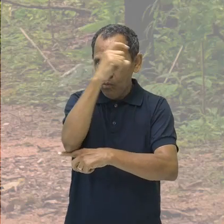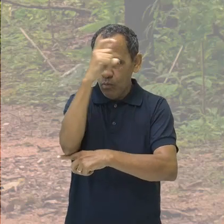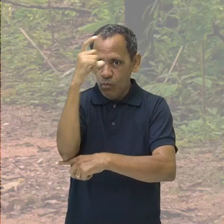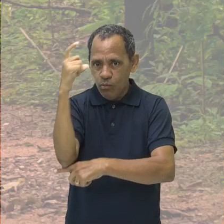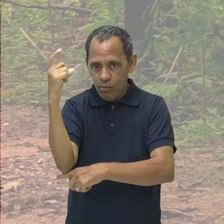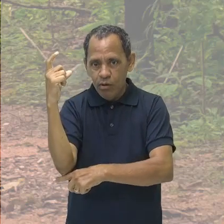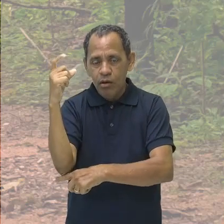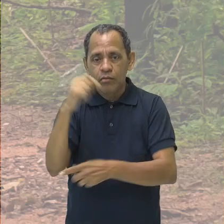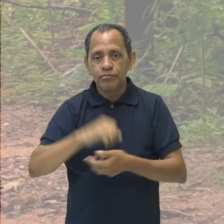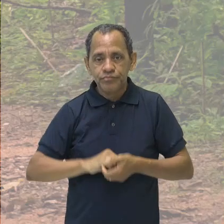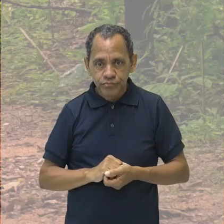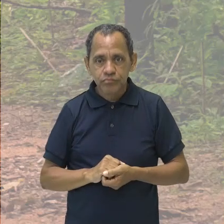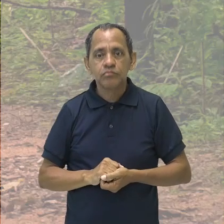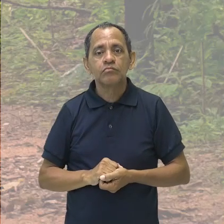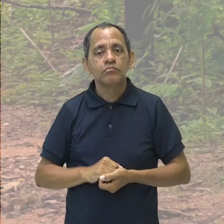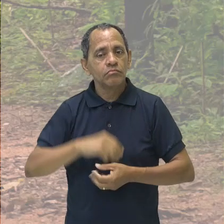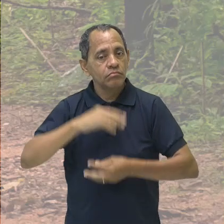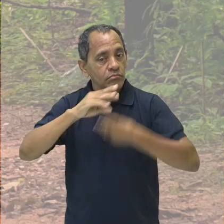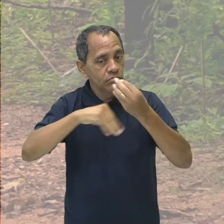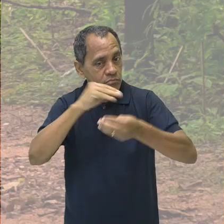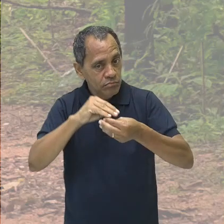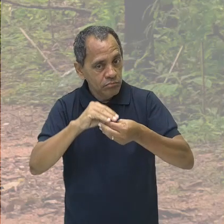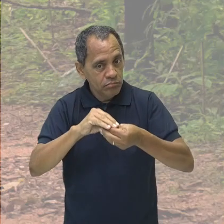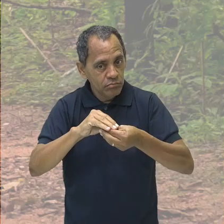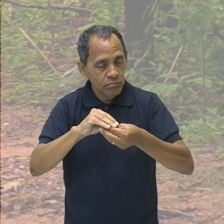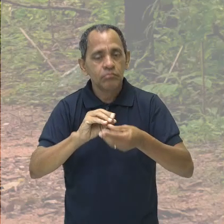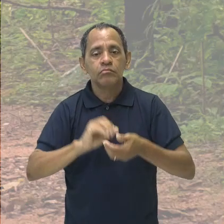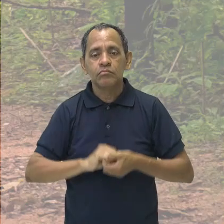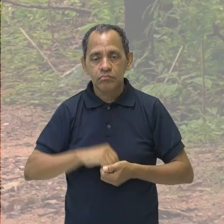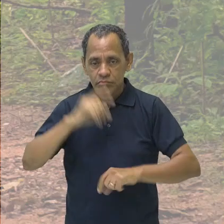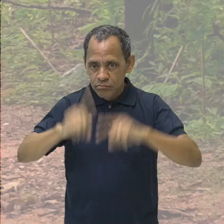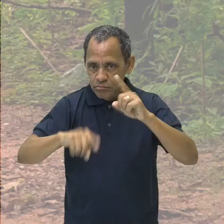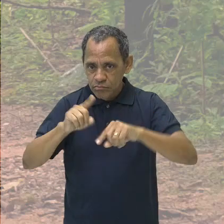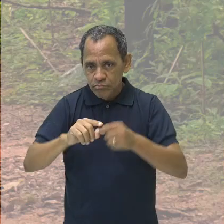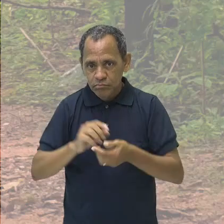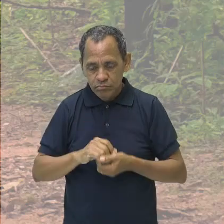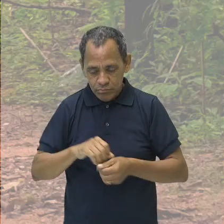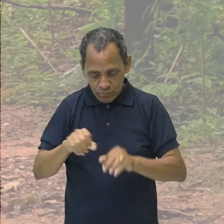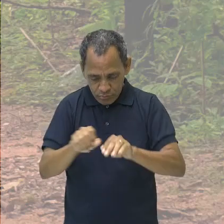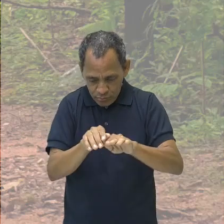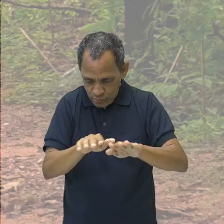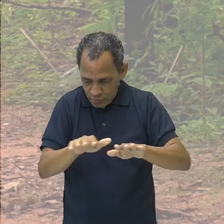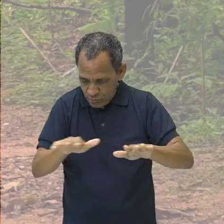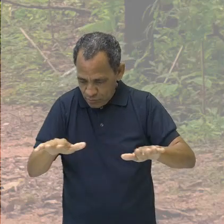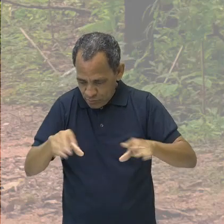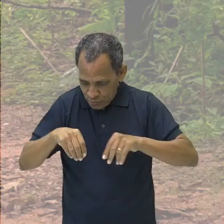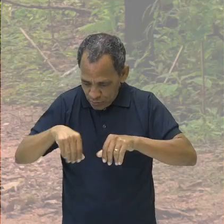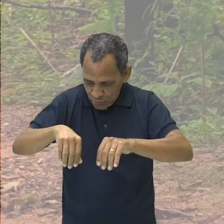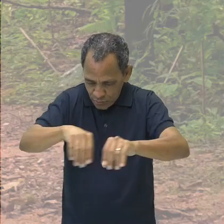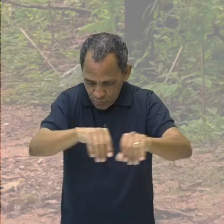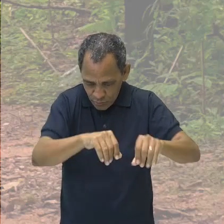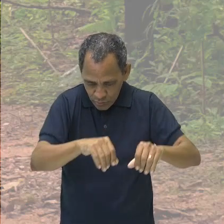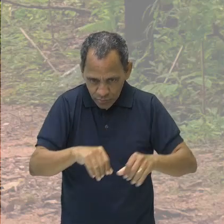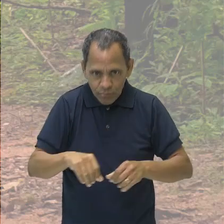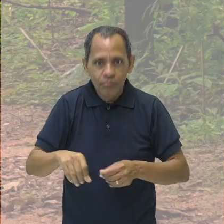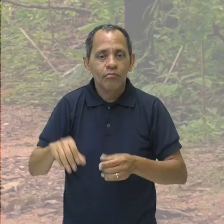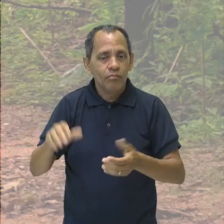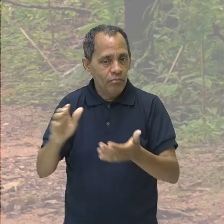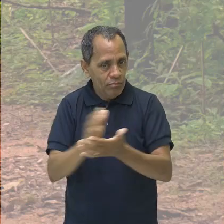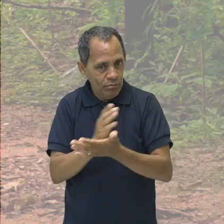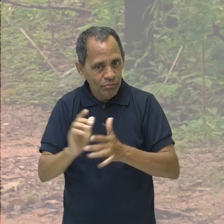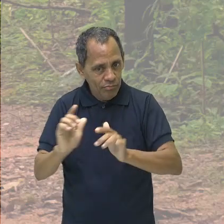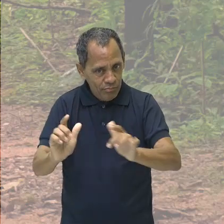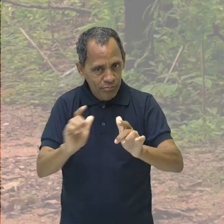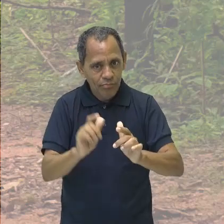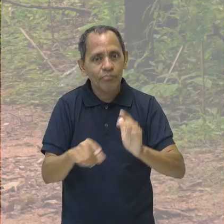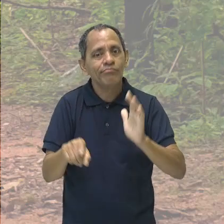São substâncias ou agentes que, quando introduzidos no solo, eles causam alterações negativas em suas